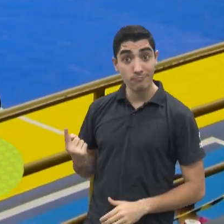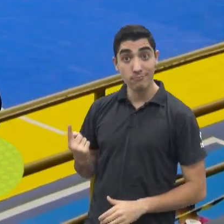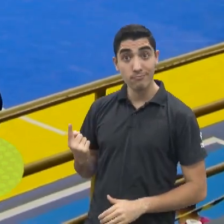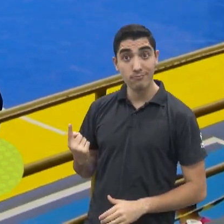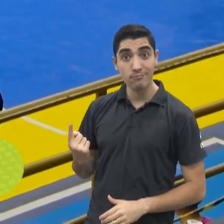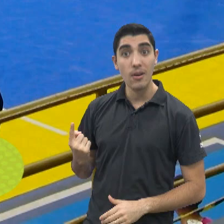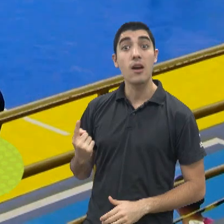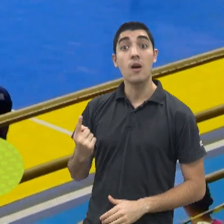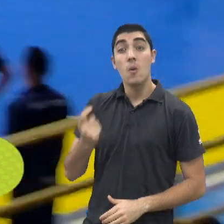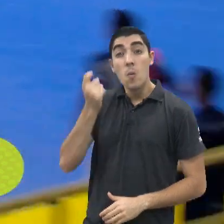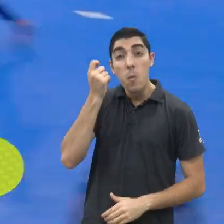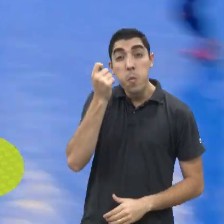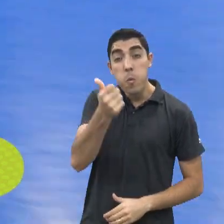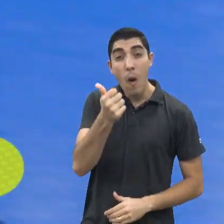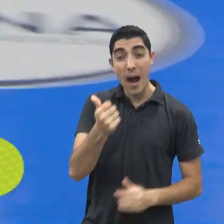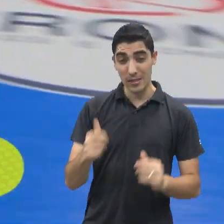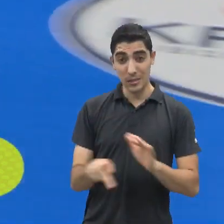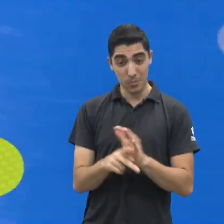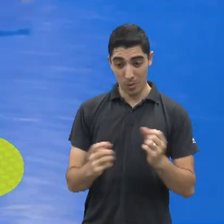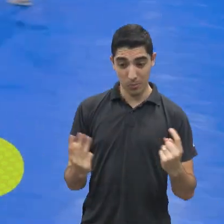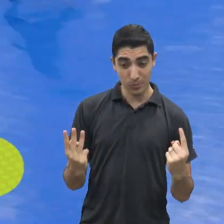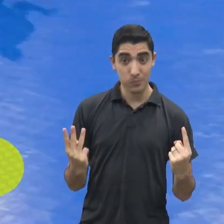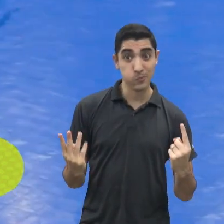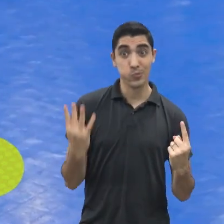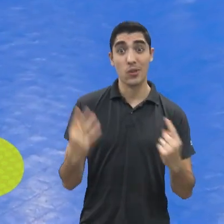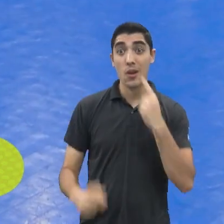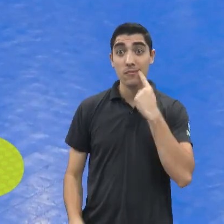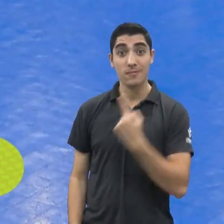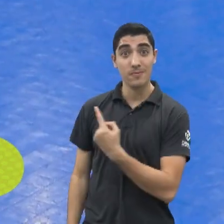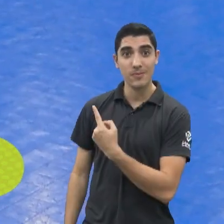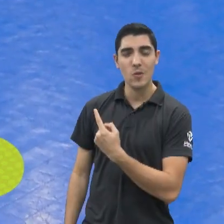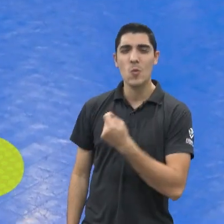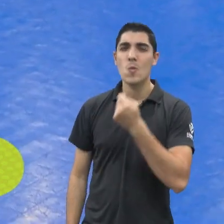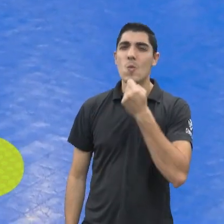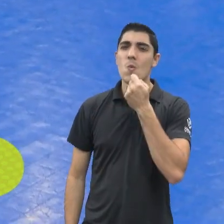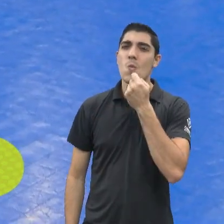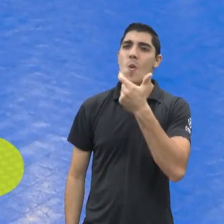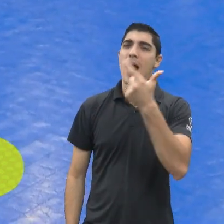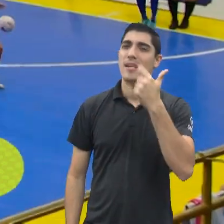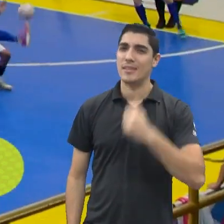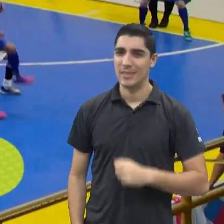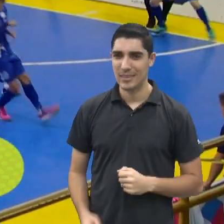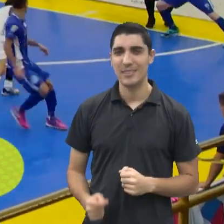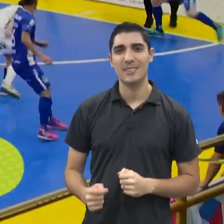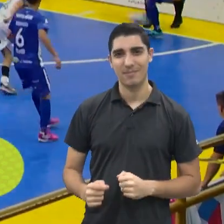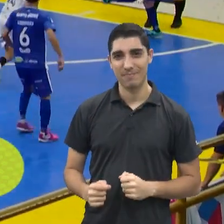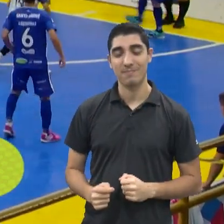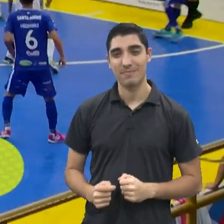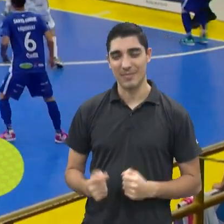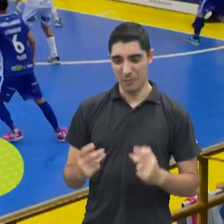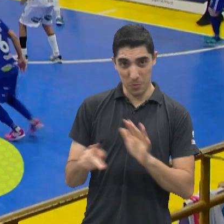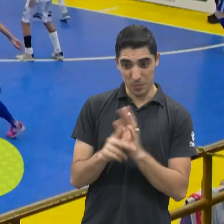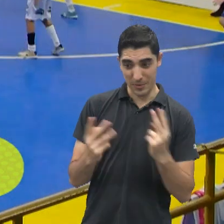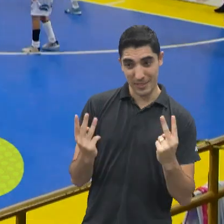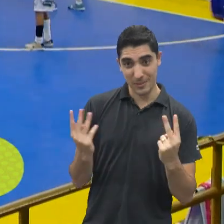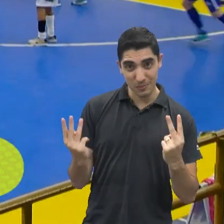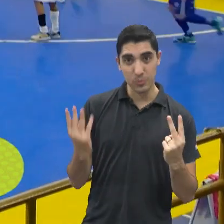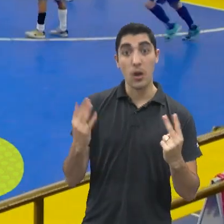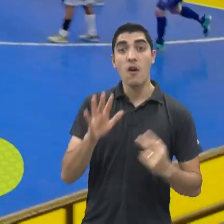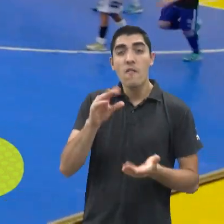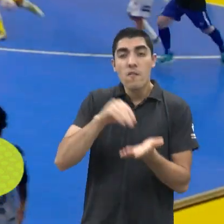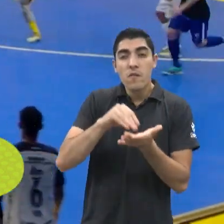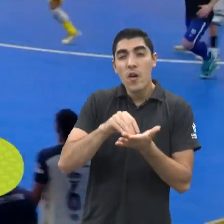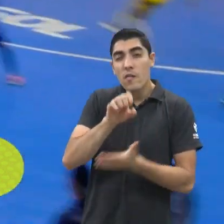David quase fez o gol da própria área, mas a bola beijou o travessão e saiu. Só que faltando 20 segundos,